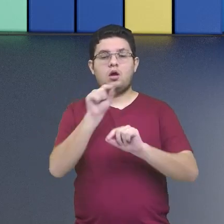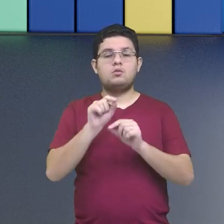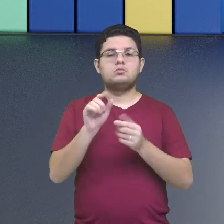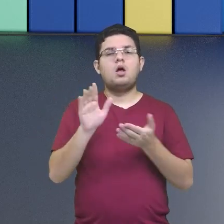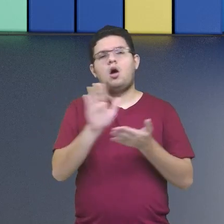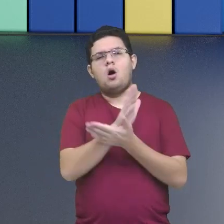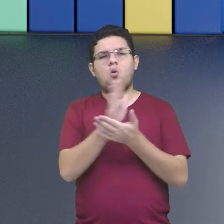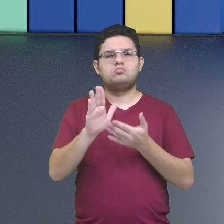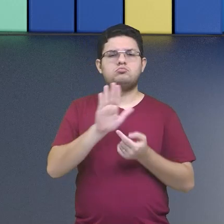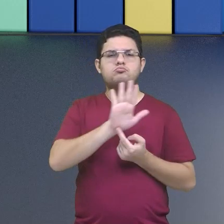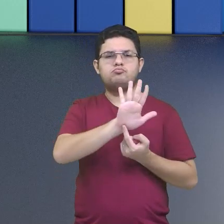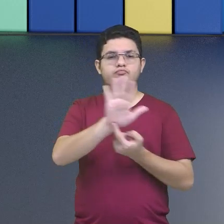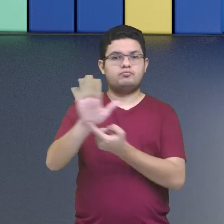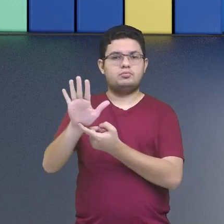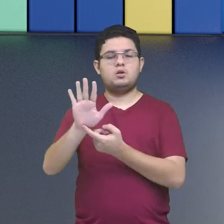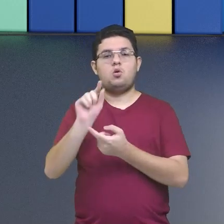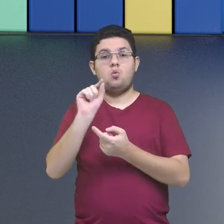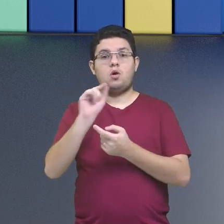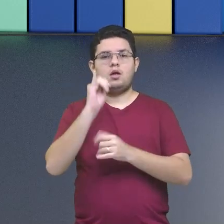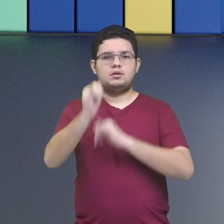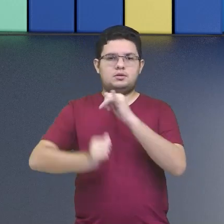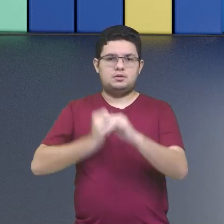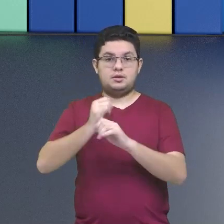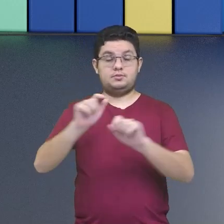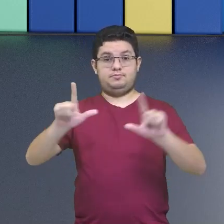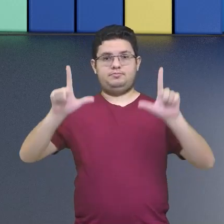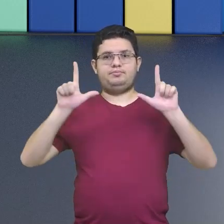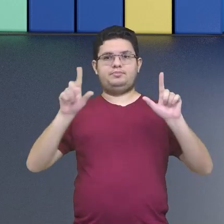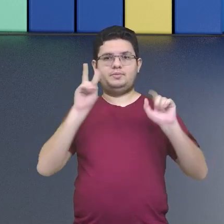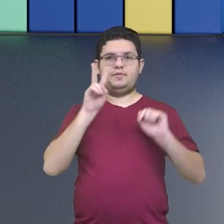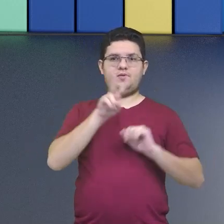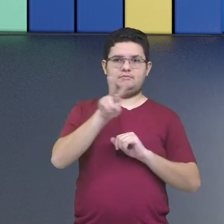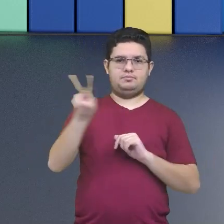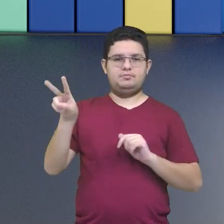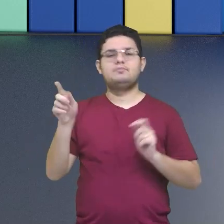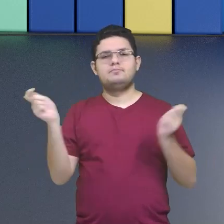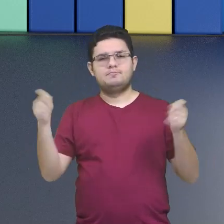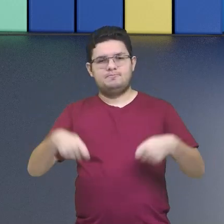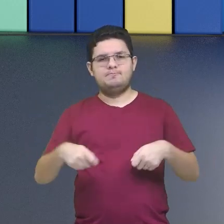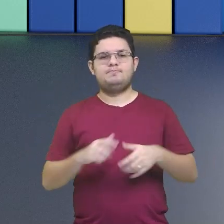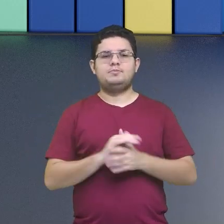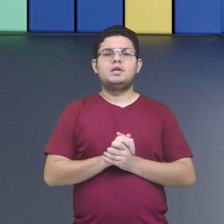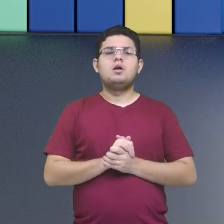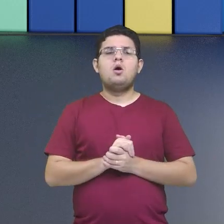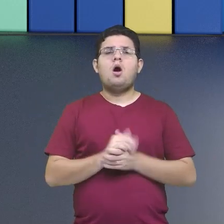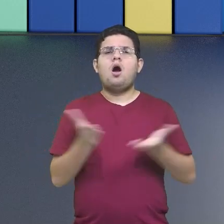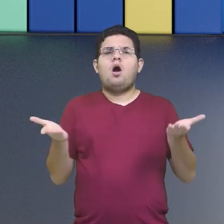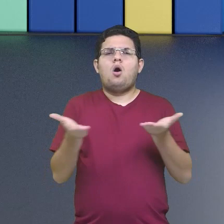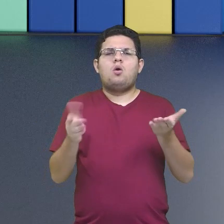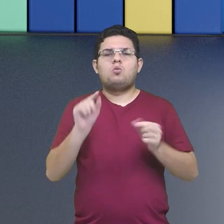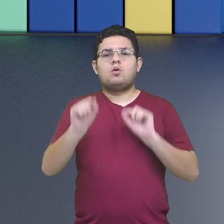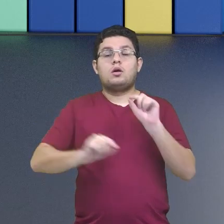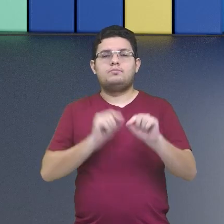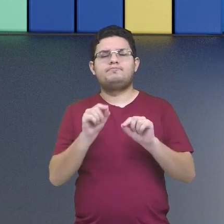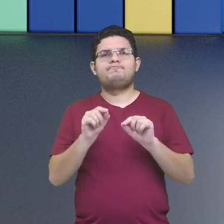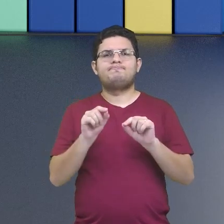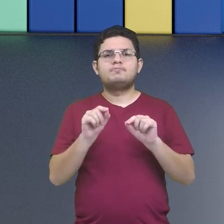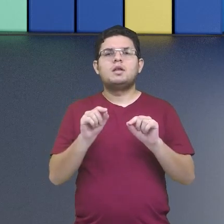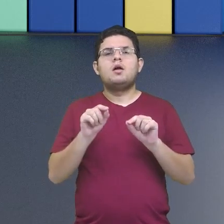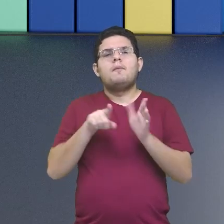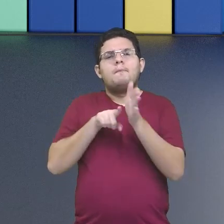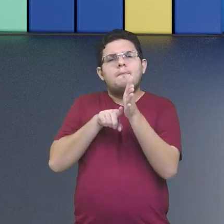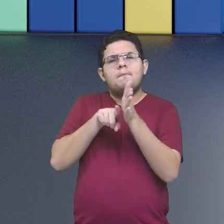de a gente falar de alguns museus, de algumas obras e de algumas exposições, eu pergunto para você o seguinte: